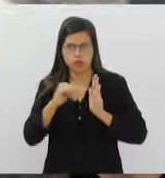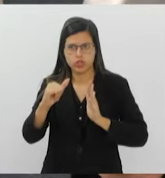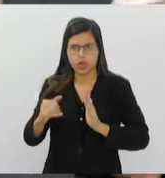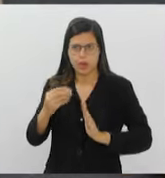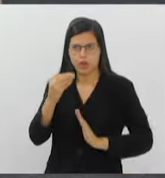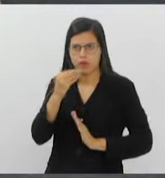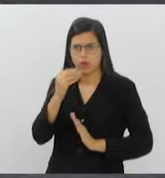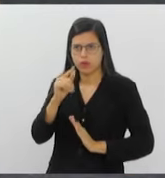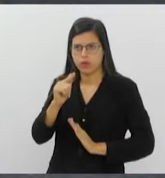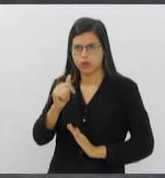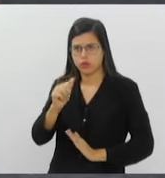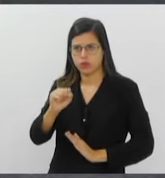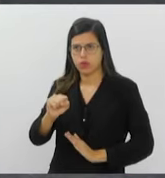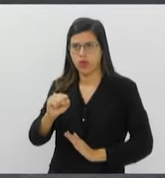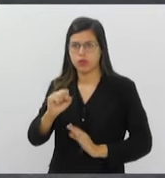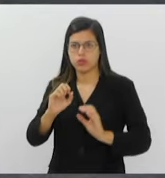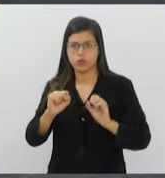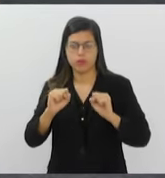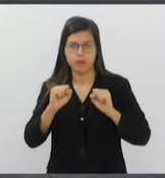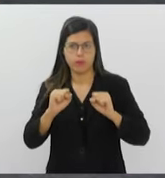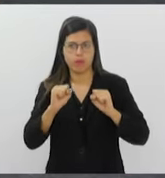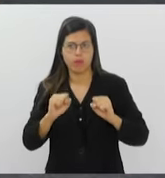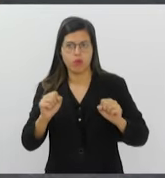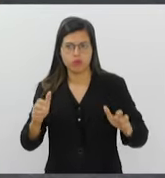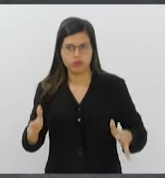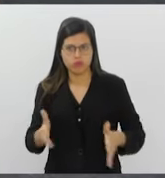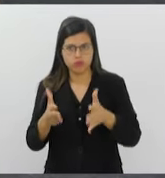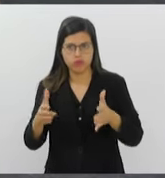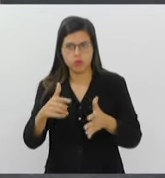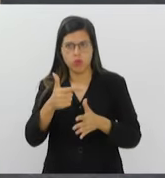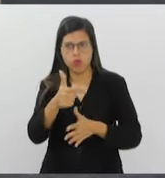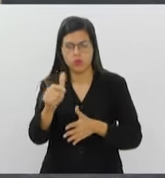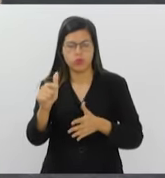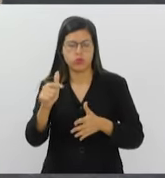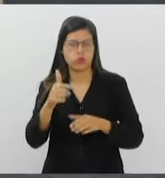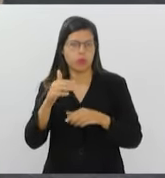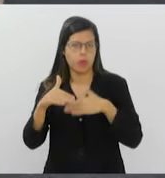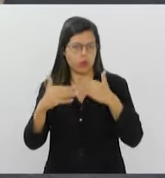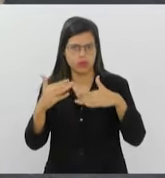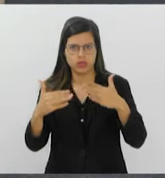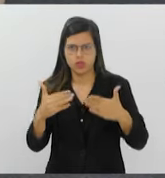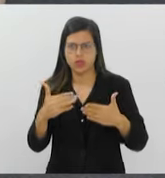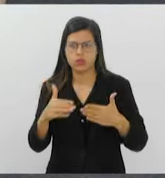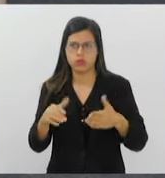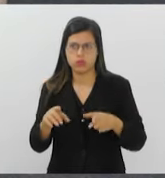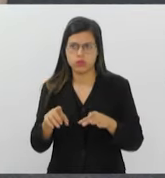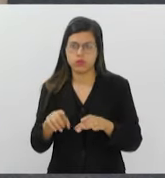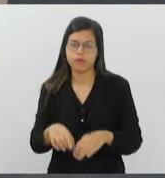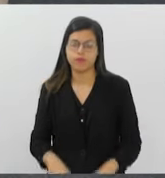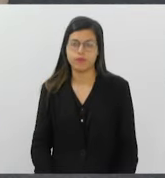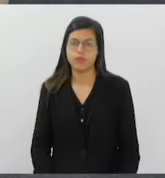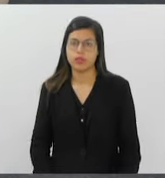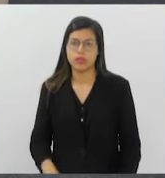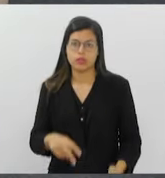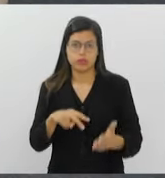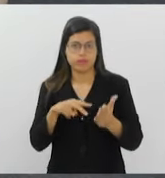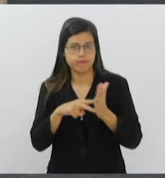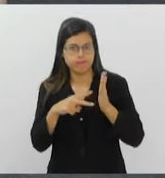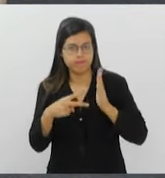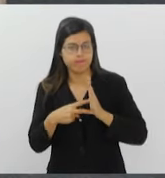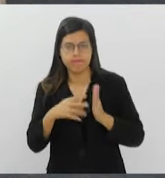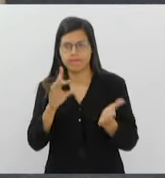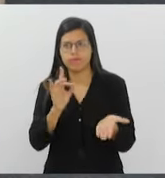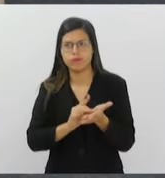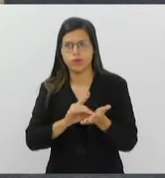pode impulsionar outros processos de industrialização além da própria geração de energia, significassem de fato